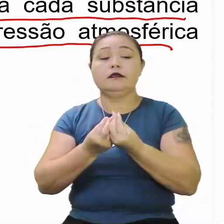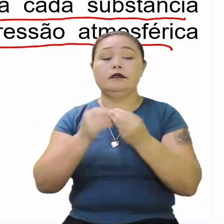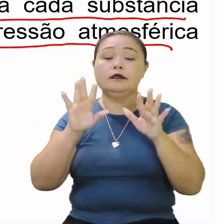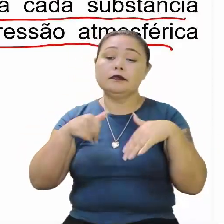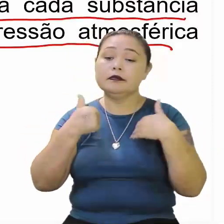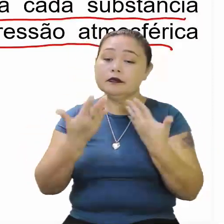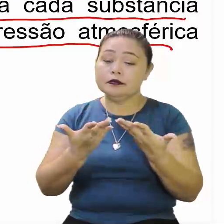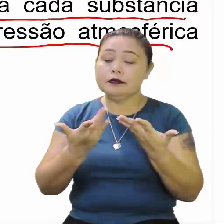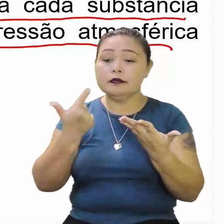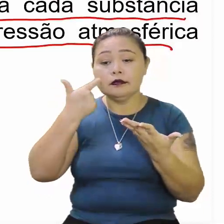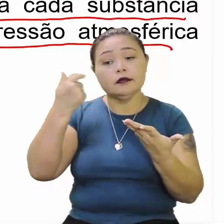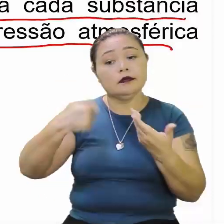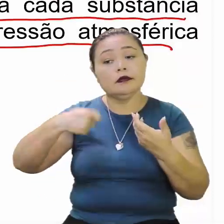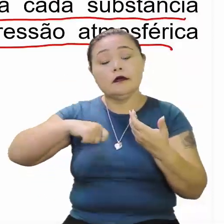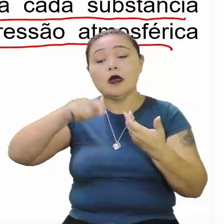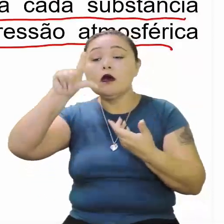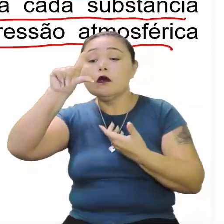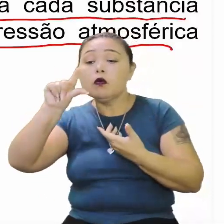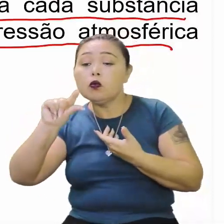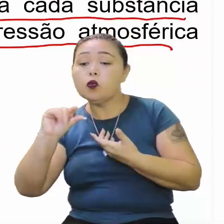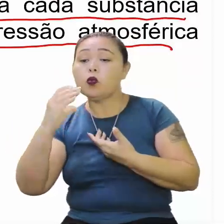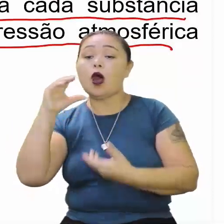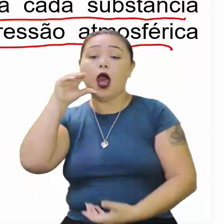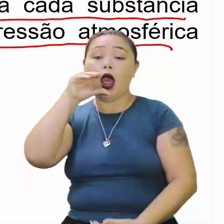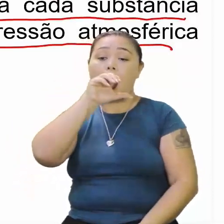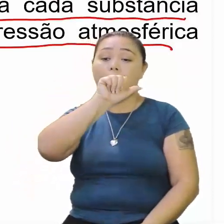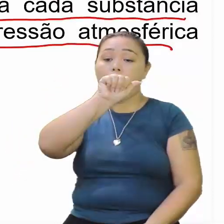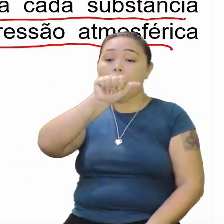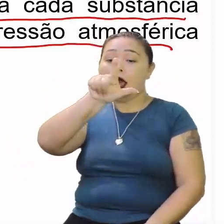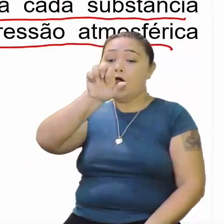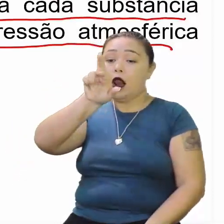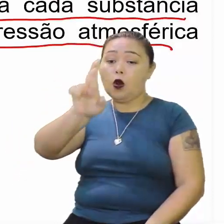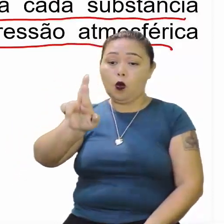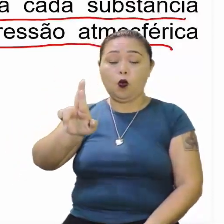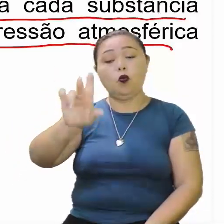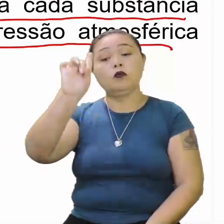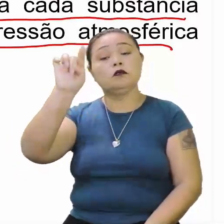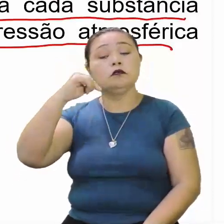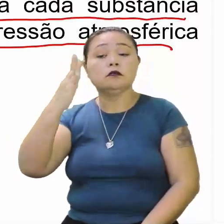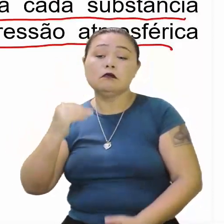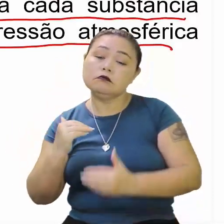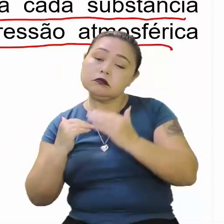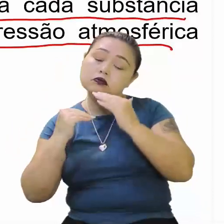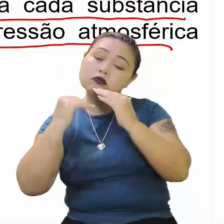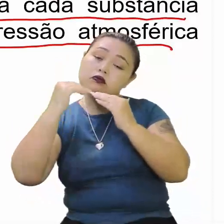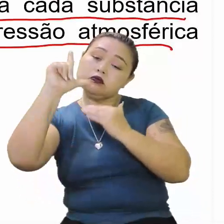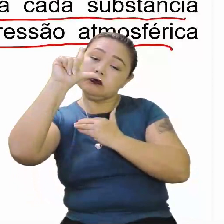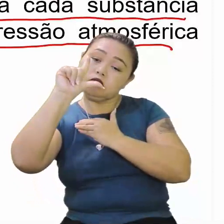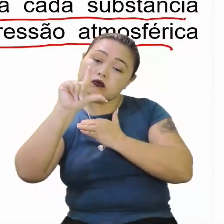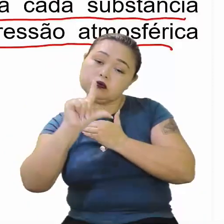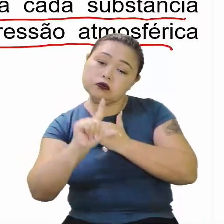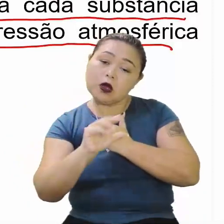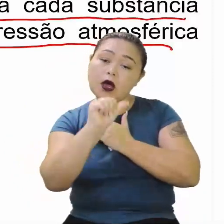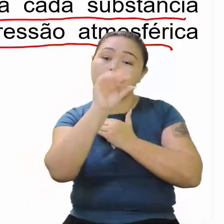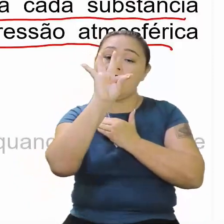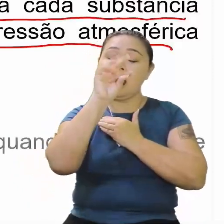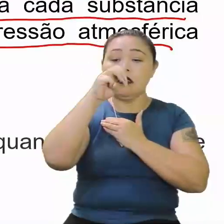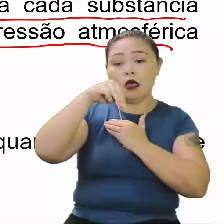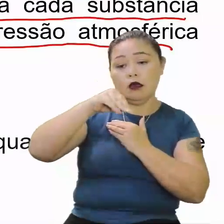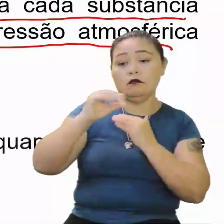para isso, requer menos calor. Digamos, então, quanto maior a altitude, menor a temperatura de